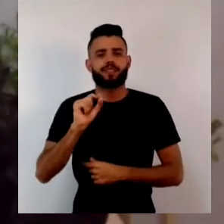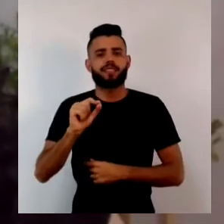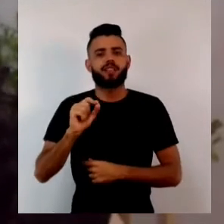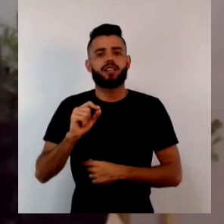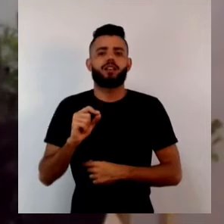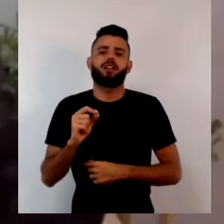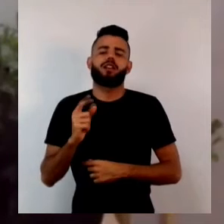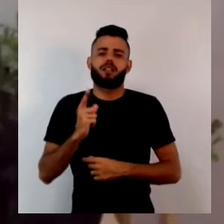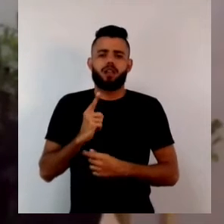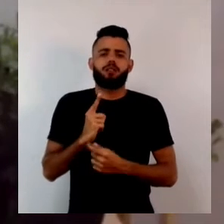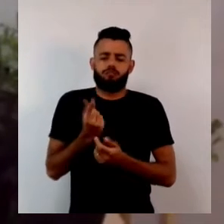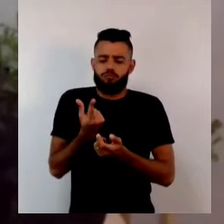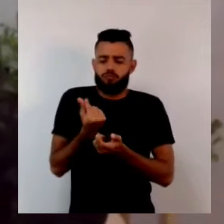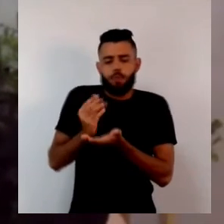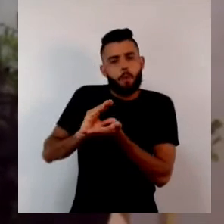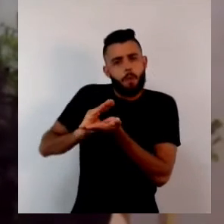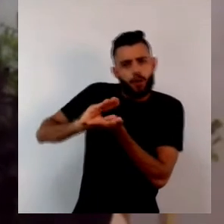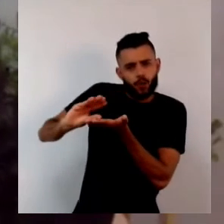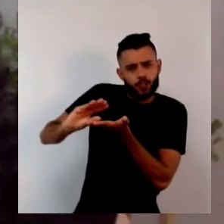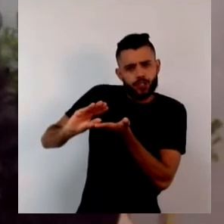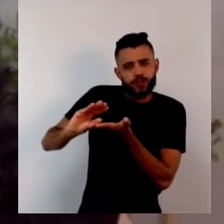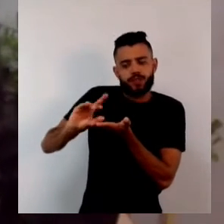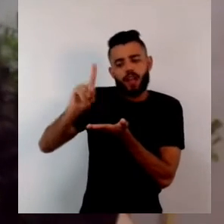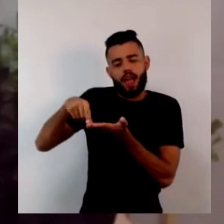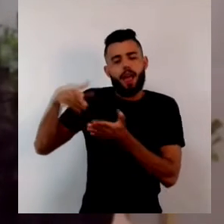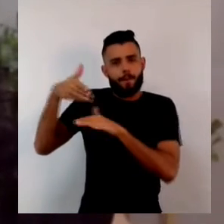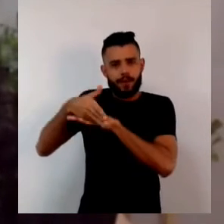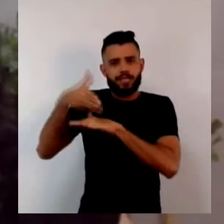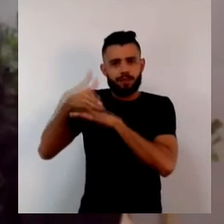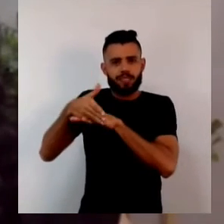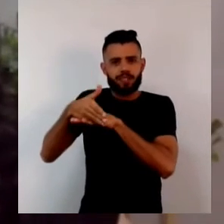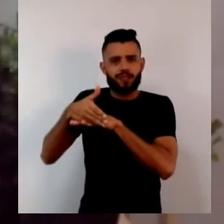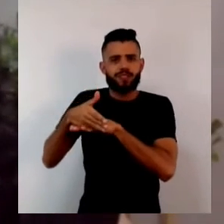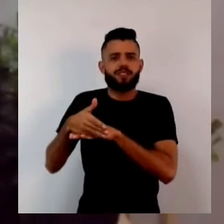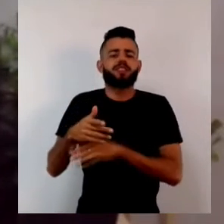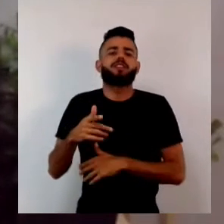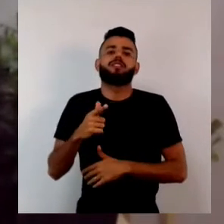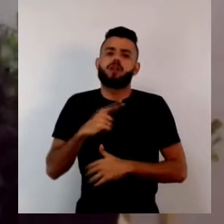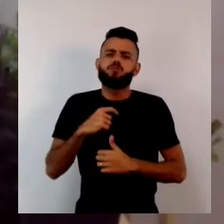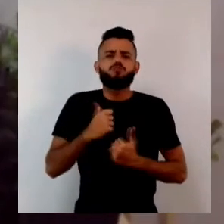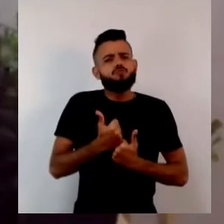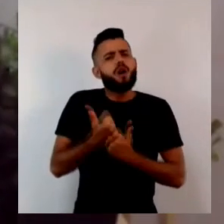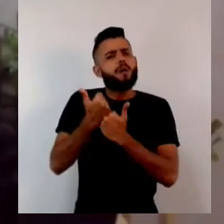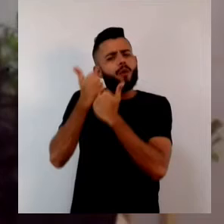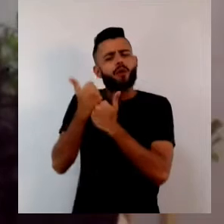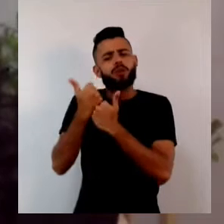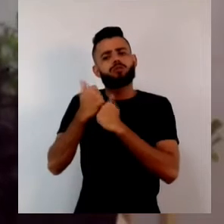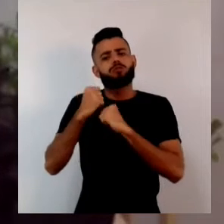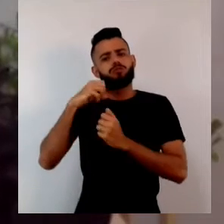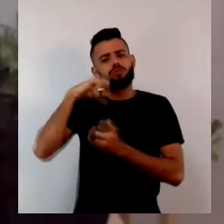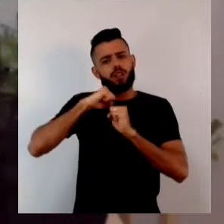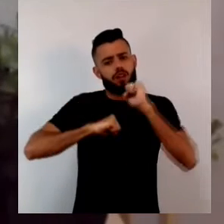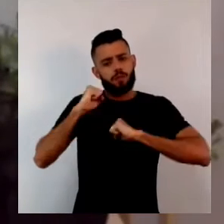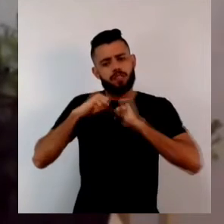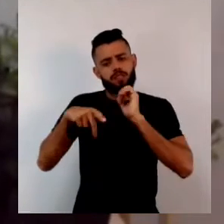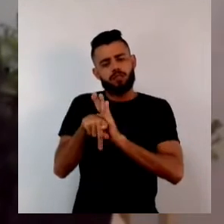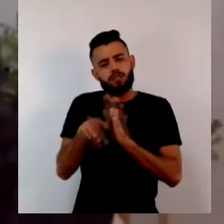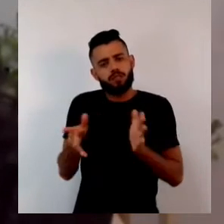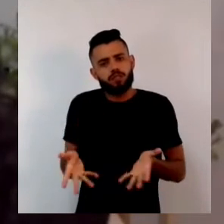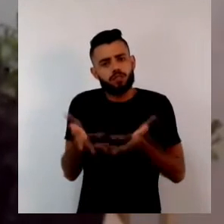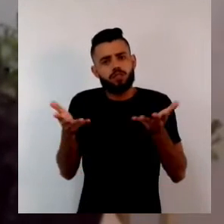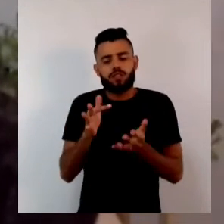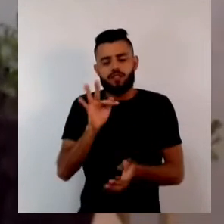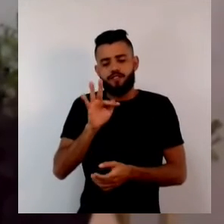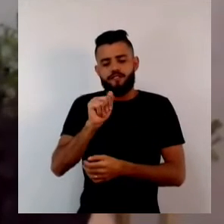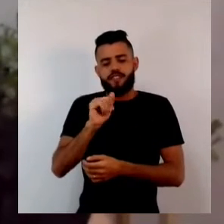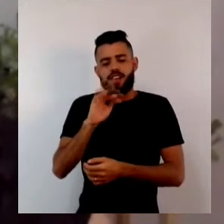uma coparticipação. Então, a gente tem um apoio muito forte da Agência de Fomento aqui do Estado de São Paulo, que é a FAPESP, e temos um apoio